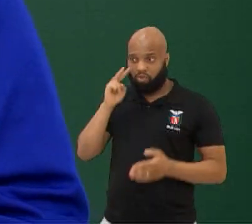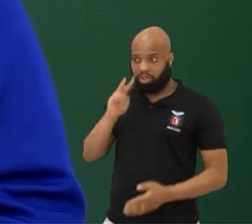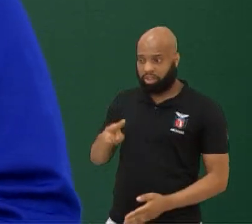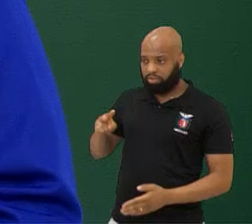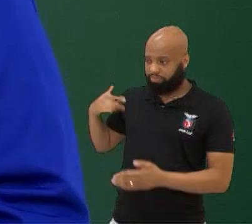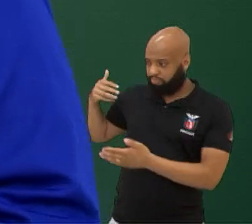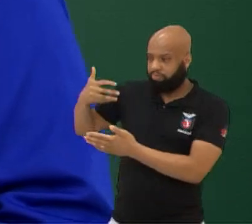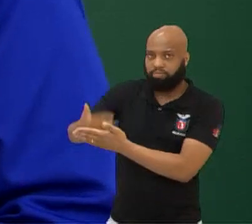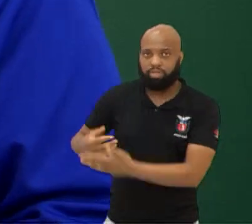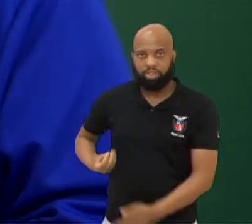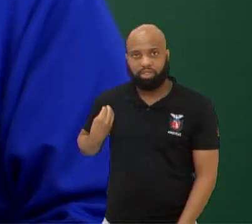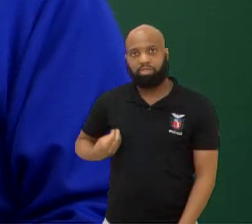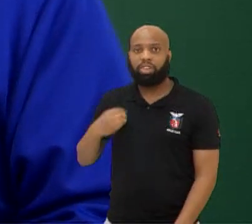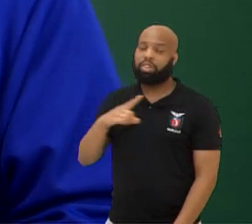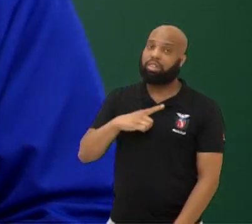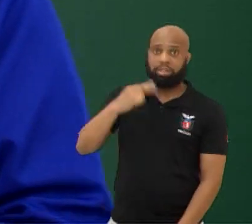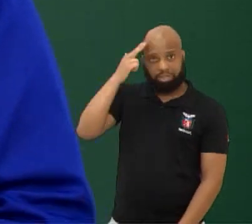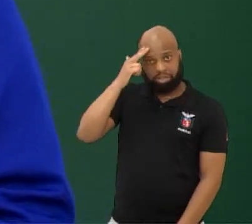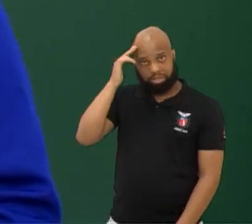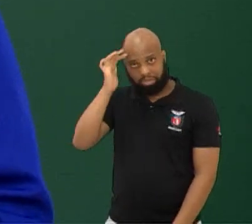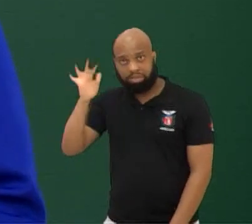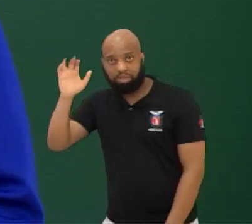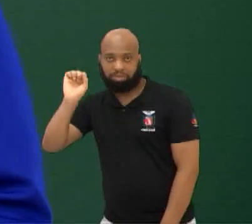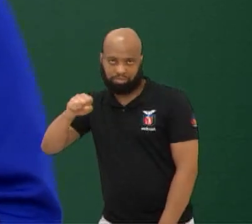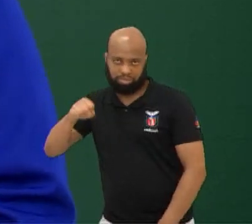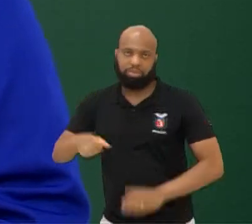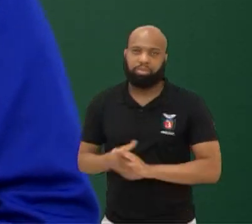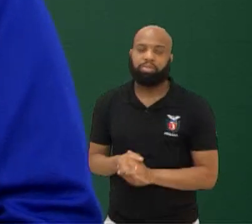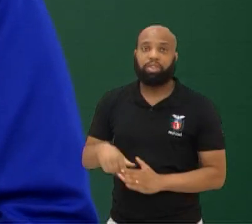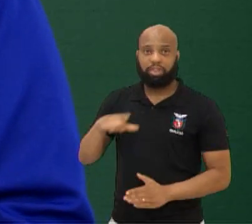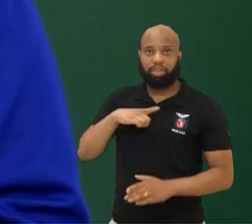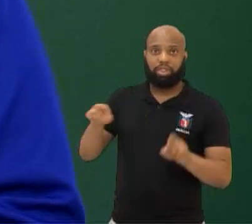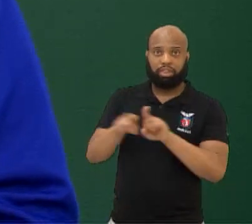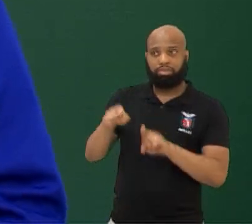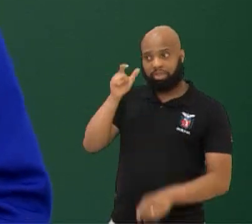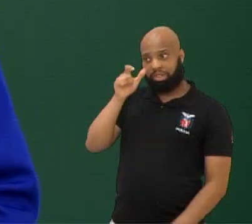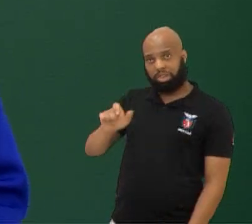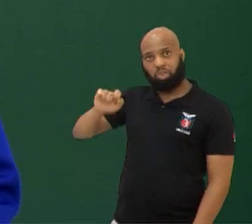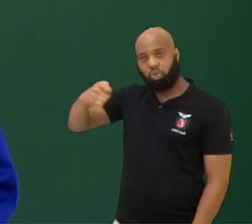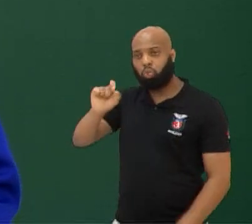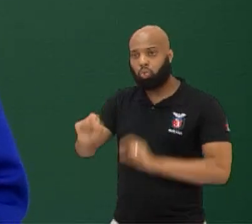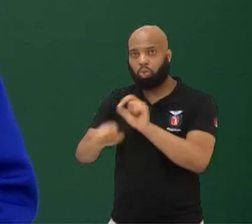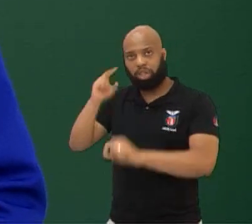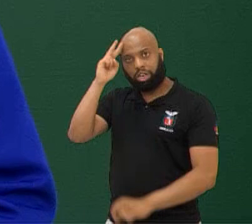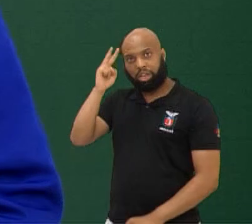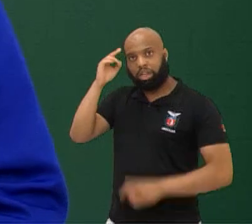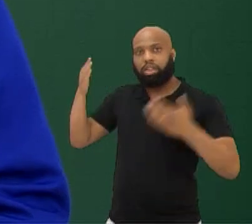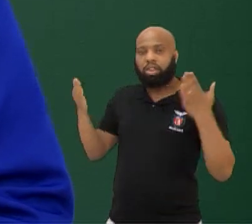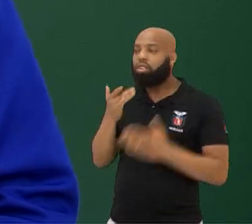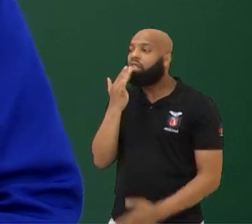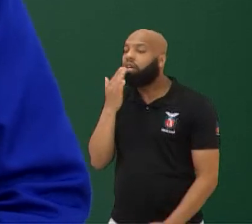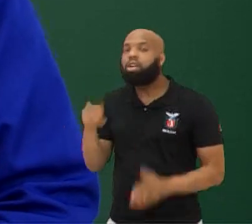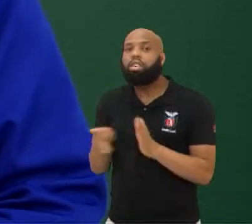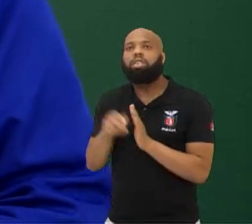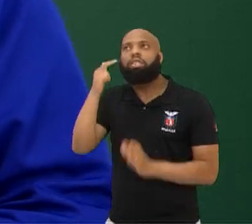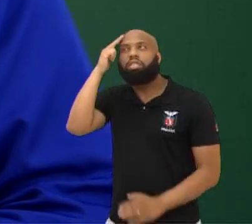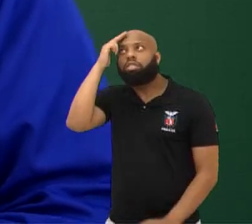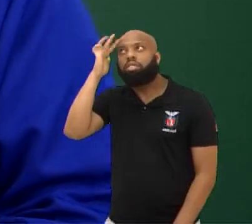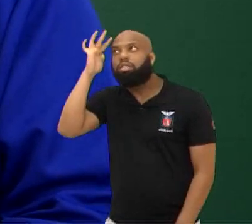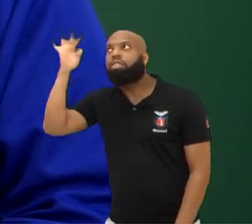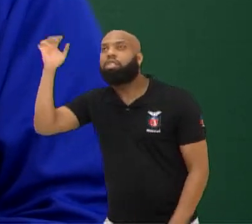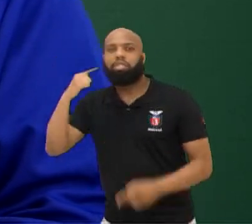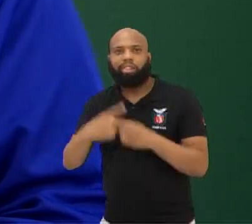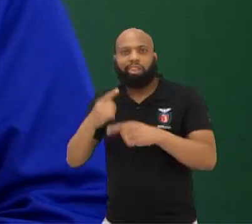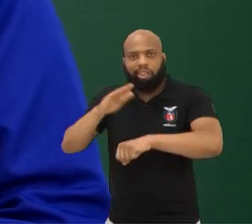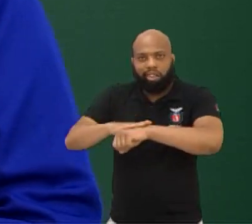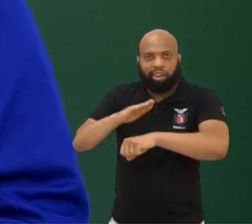vida, possivelmente deve ter algum sonho, sim. E outra coisa bem interessante, professor, sobre as coisas que eu lembrei agora, sobre as cores de sonhos. Geralmente,